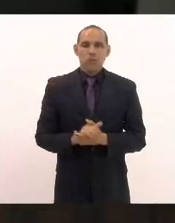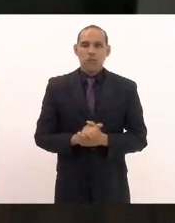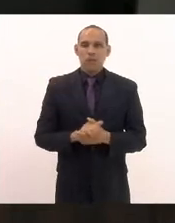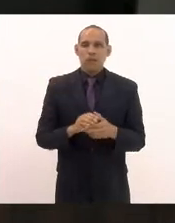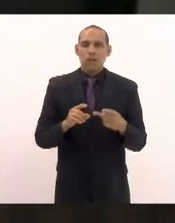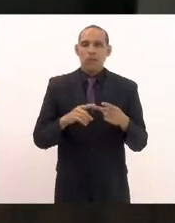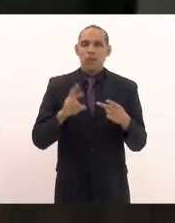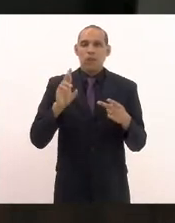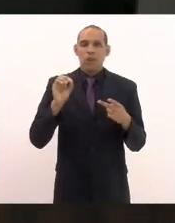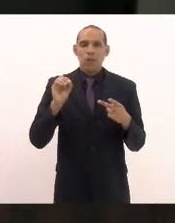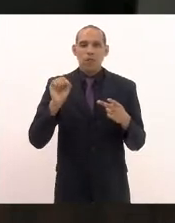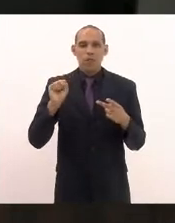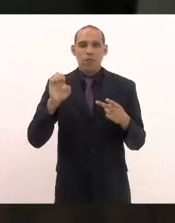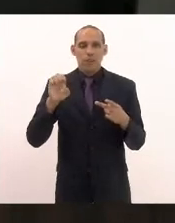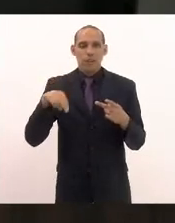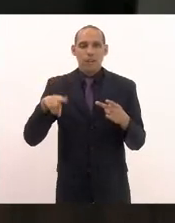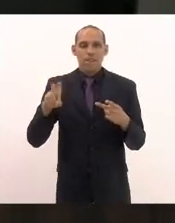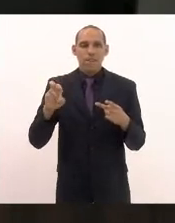Deputado Rosenberg Reis,